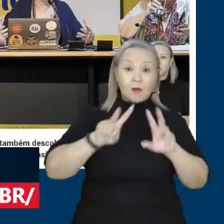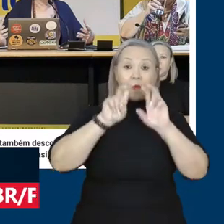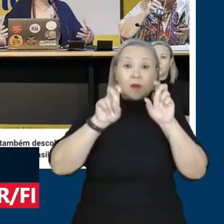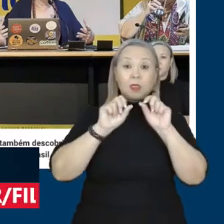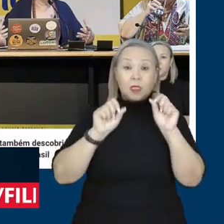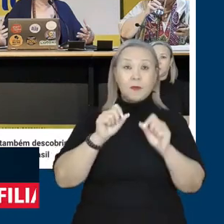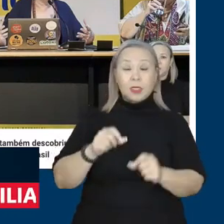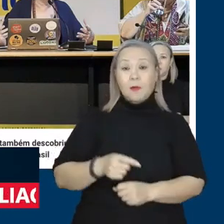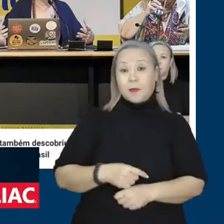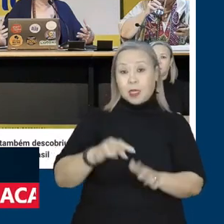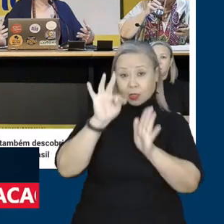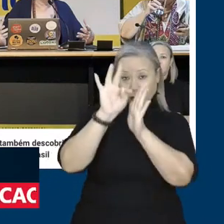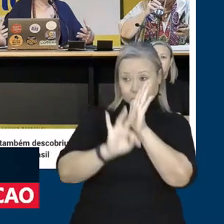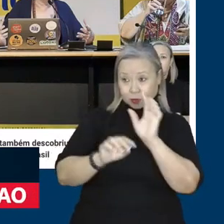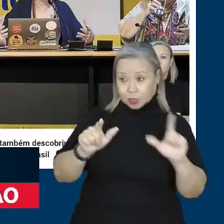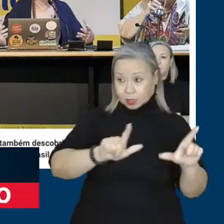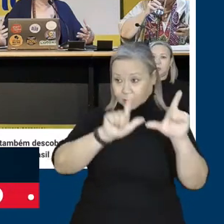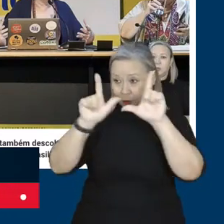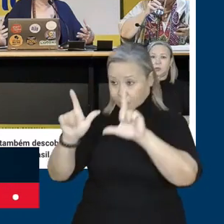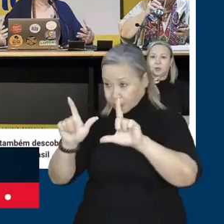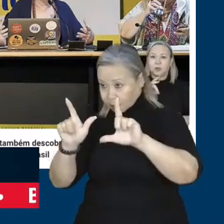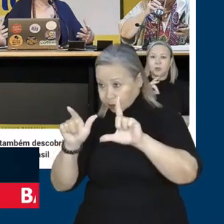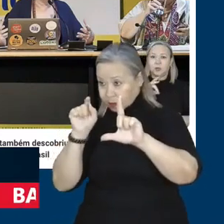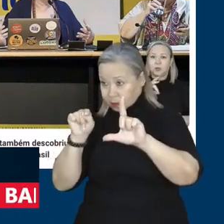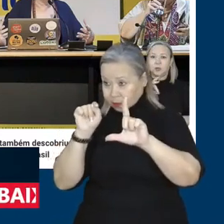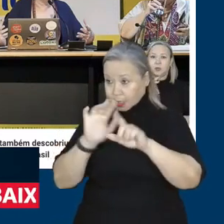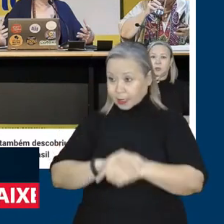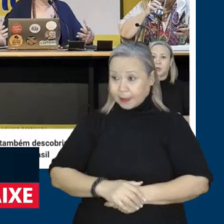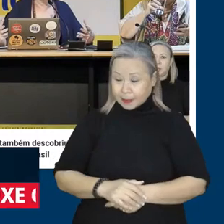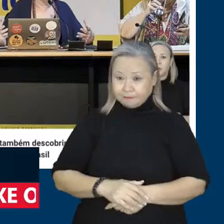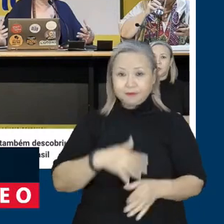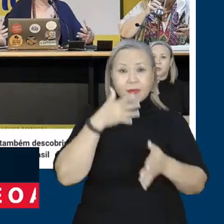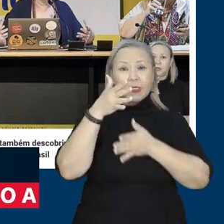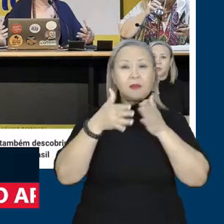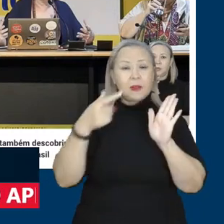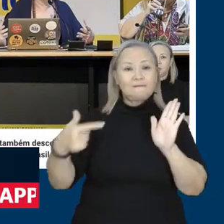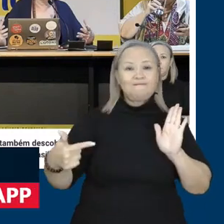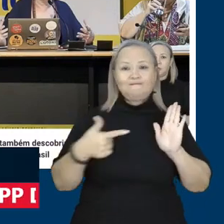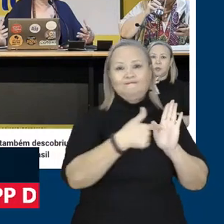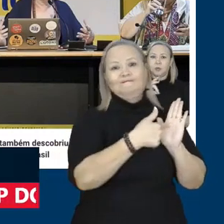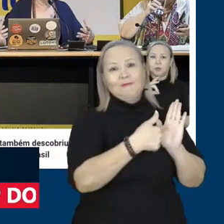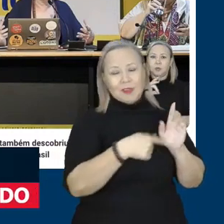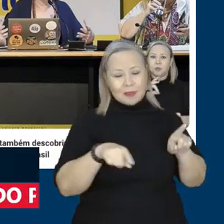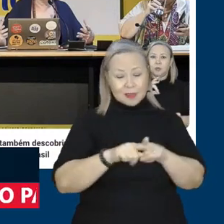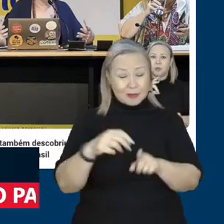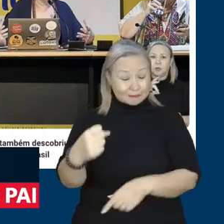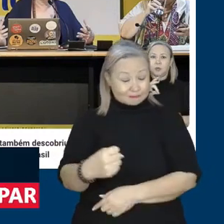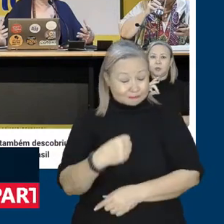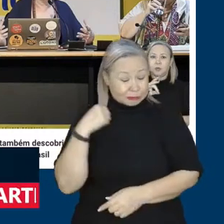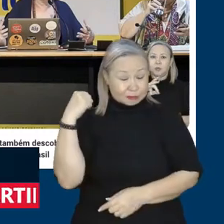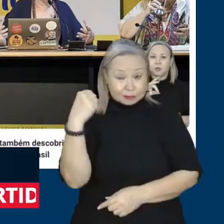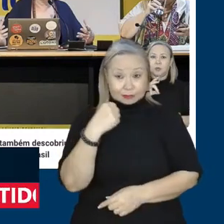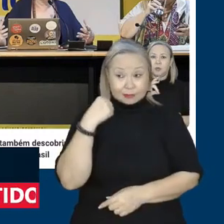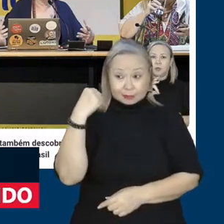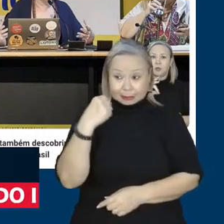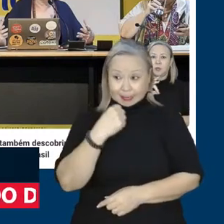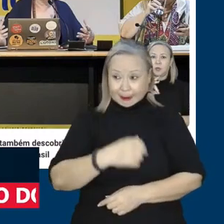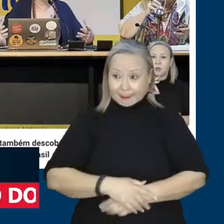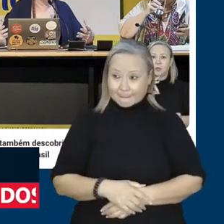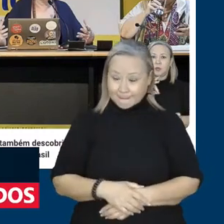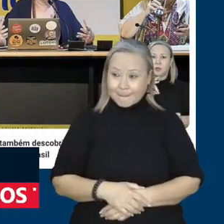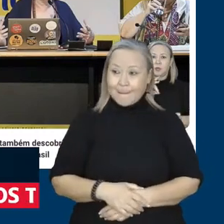de uma segunda matéria que também tá aparecendo em tela e eu queria que você falasse dessas denúncias também que são gravíssimas né Fernanda